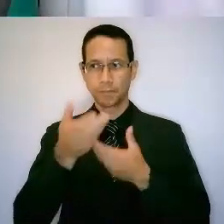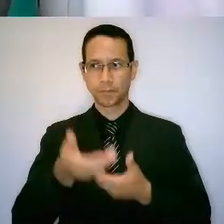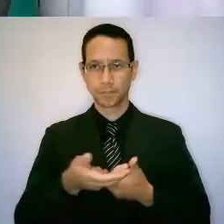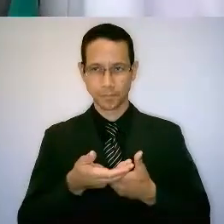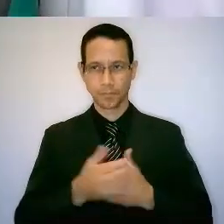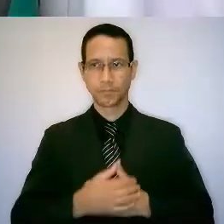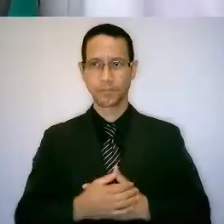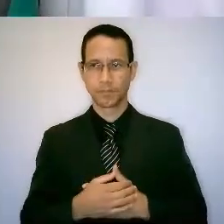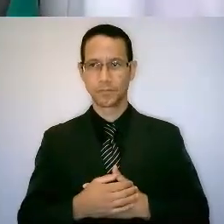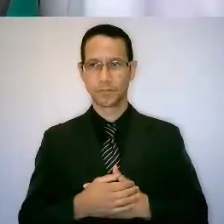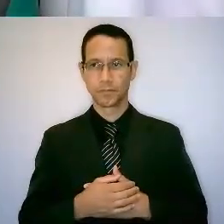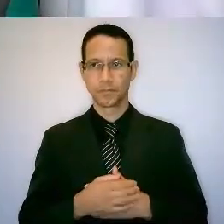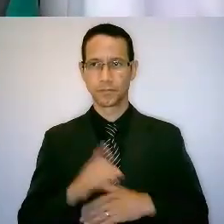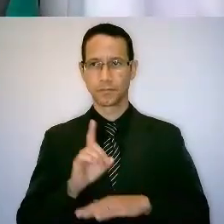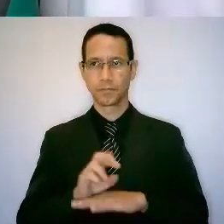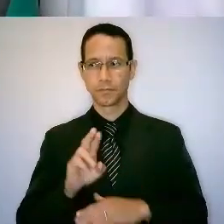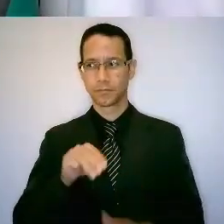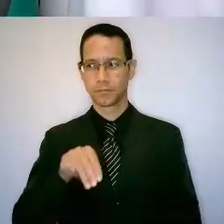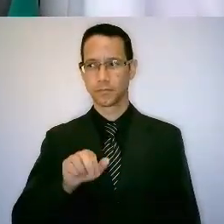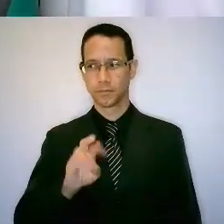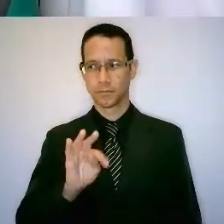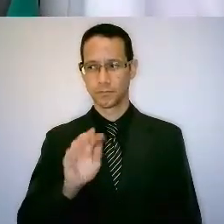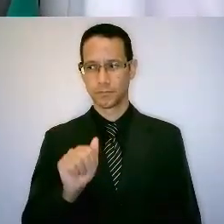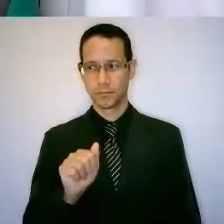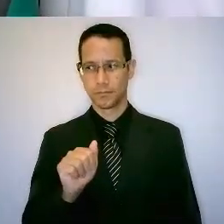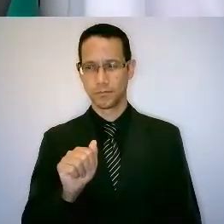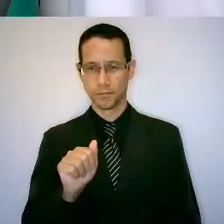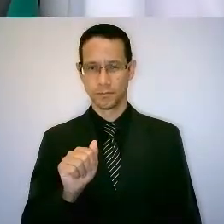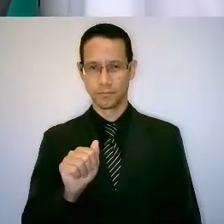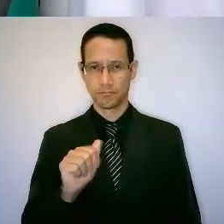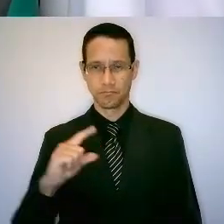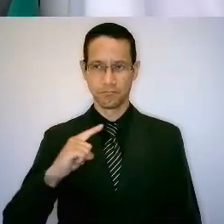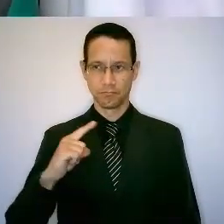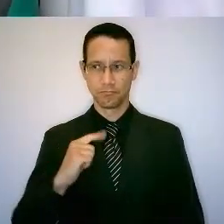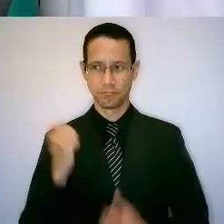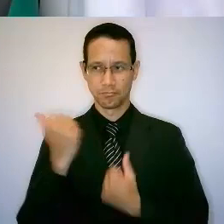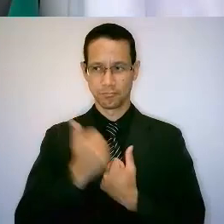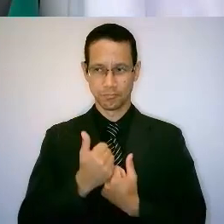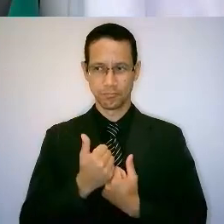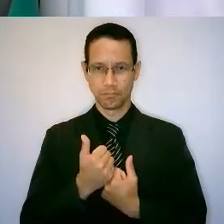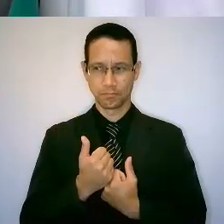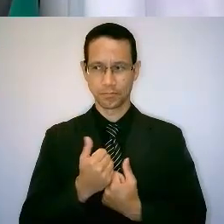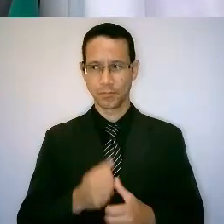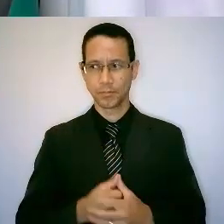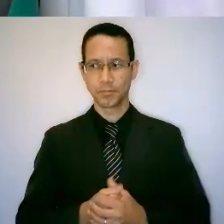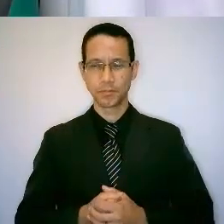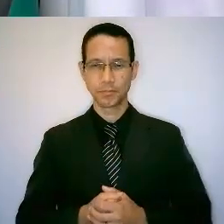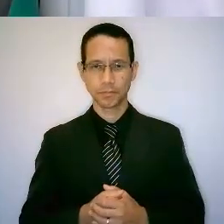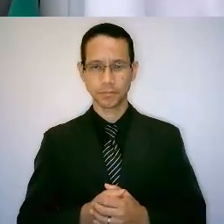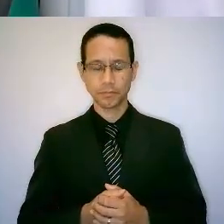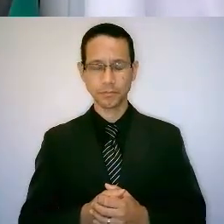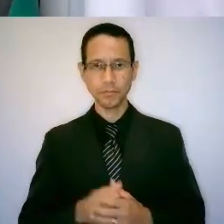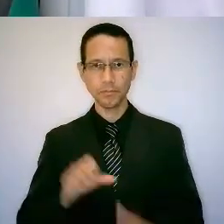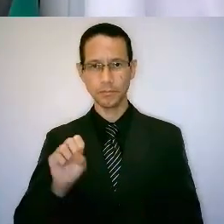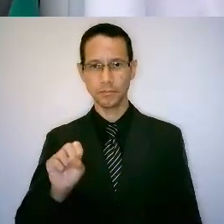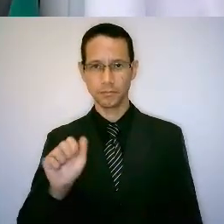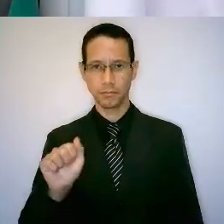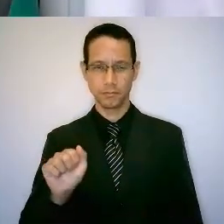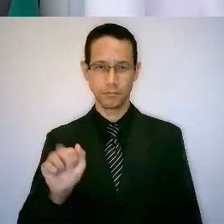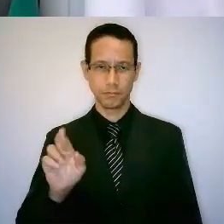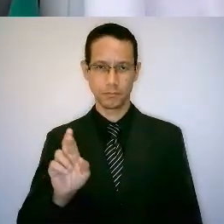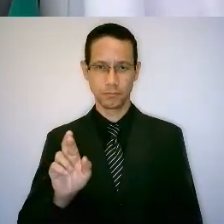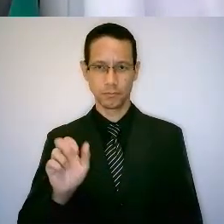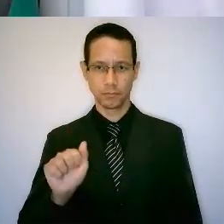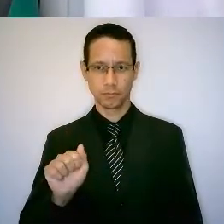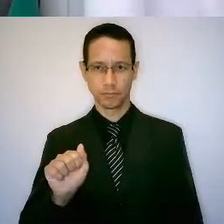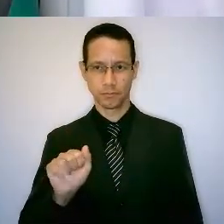Marta Danielle seja bem-vinda Doutora Marta que tá aqui em substituição ao Desembargador Saraiva sobrinho que se